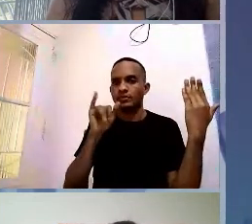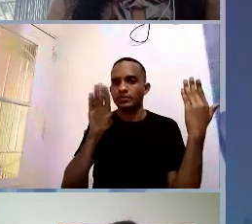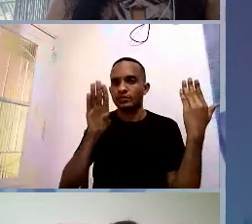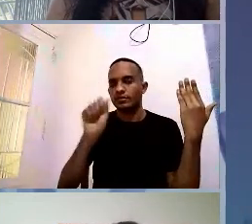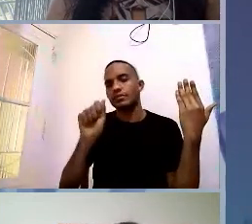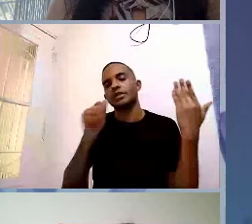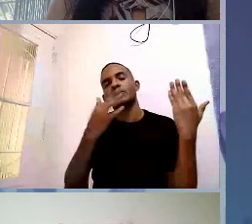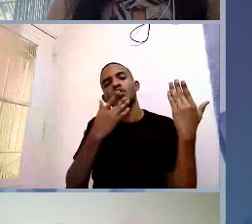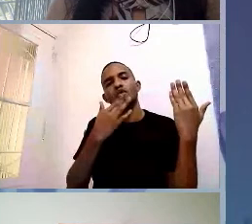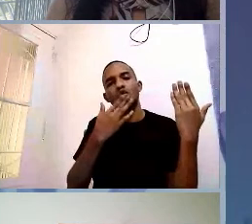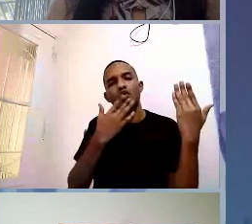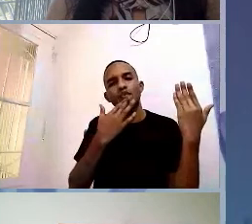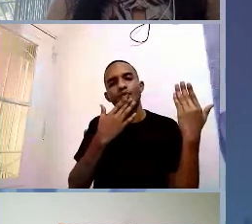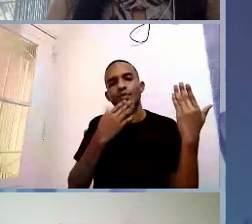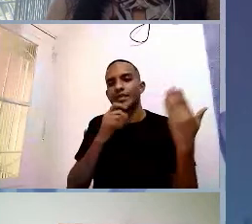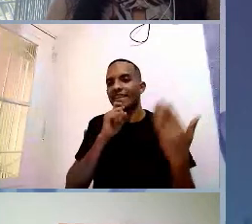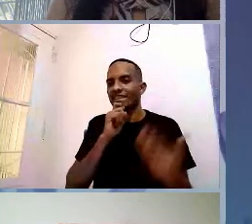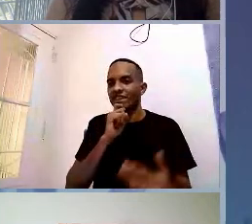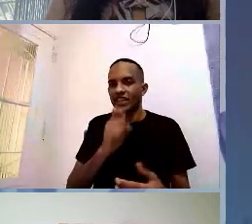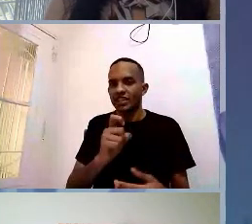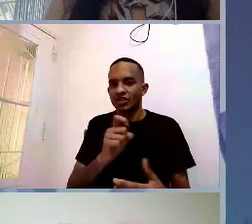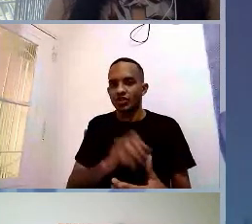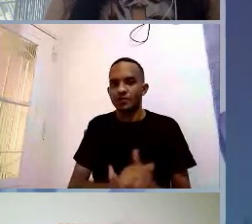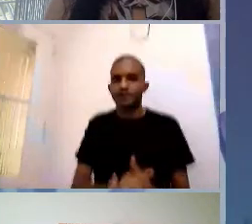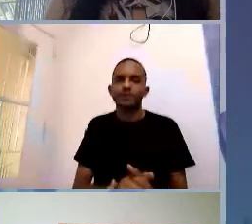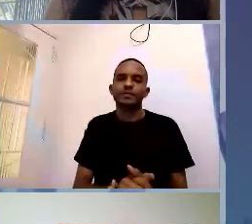coluna em cor verde.